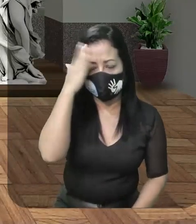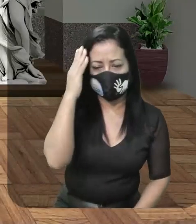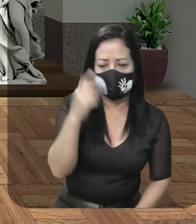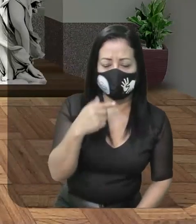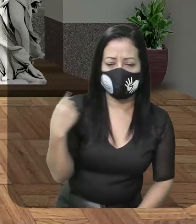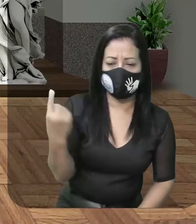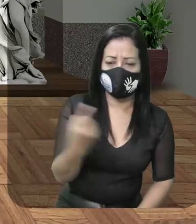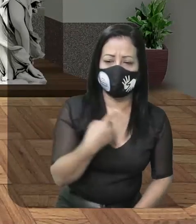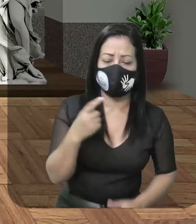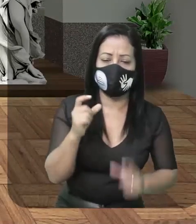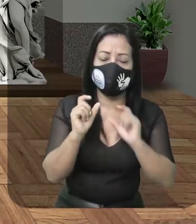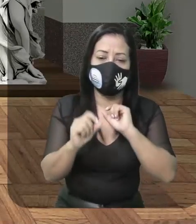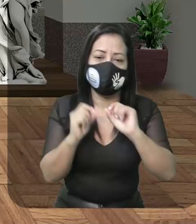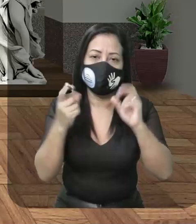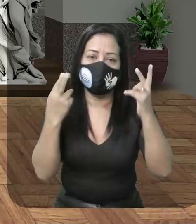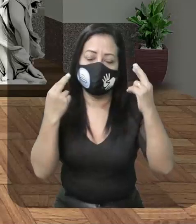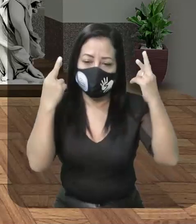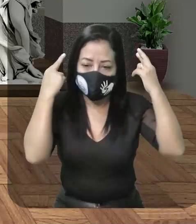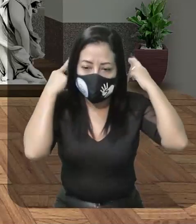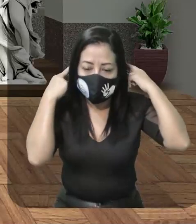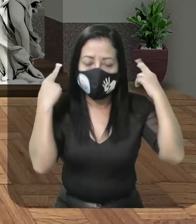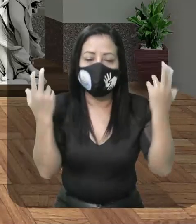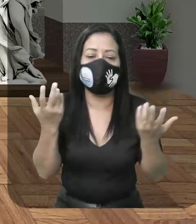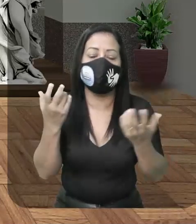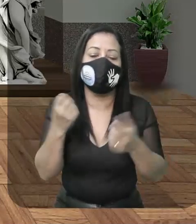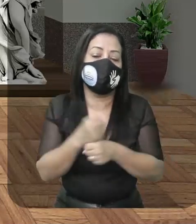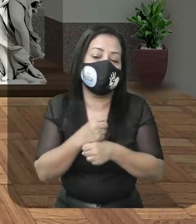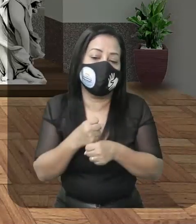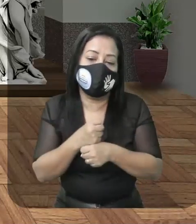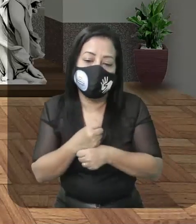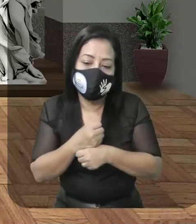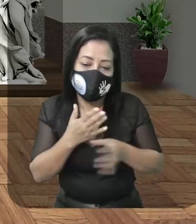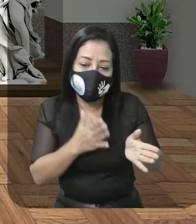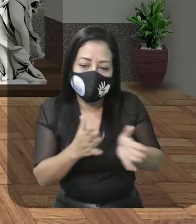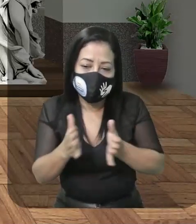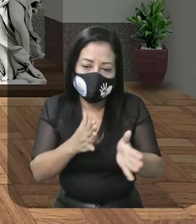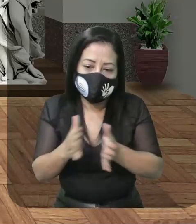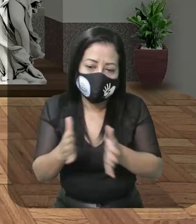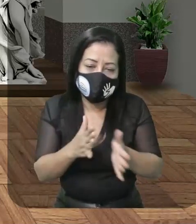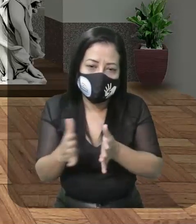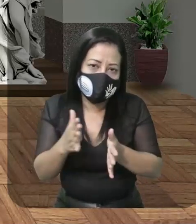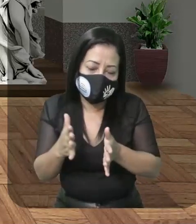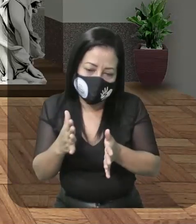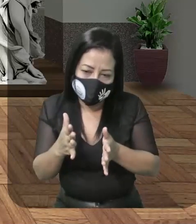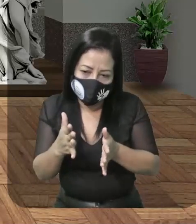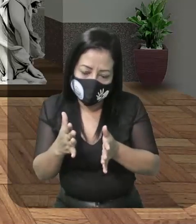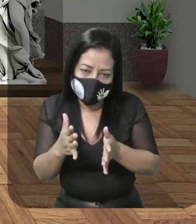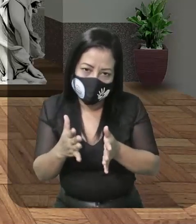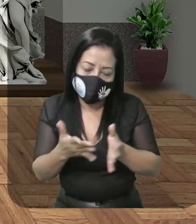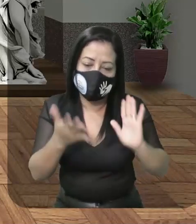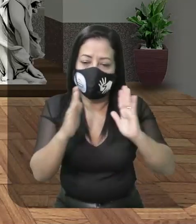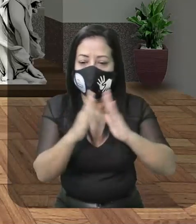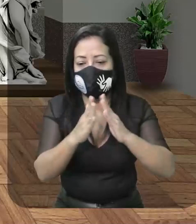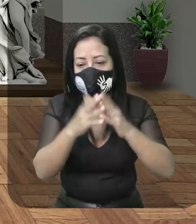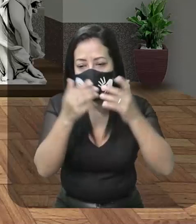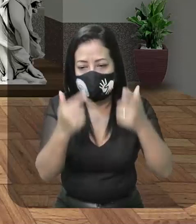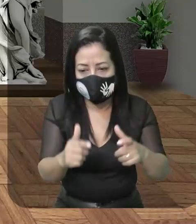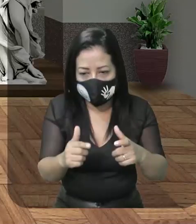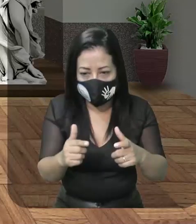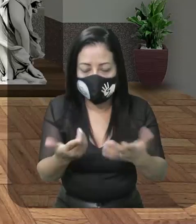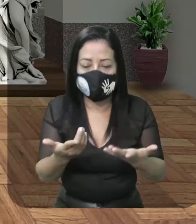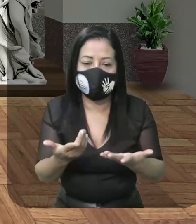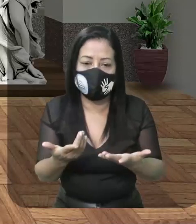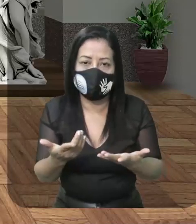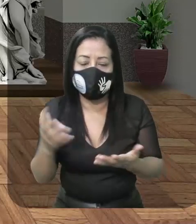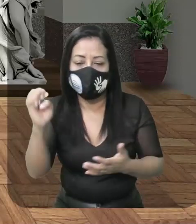a Grécia desse período. Esse período de ocupação, esse período da chegada desses